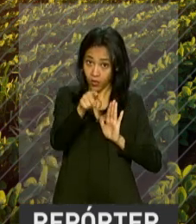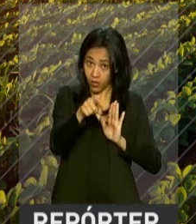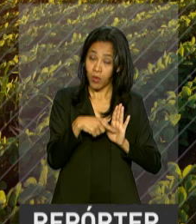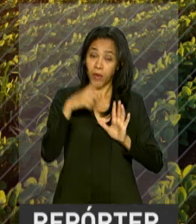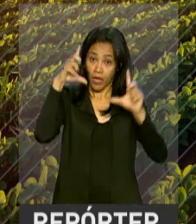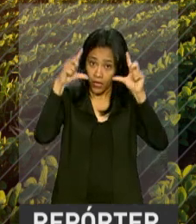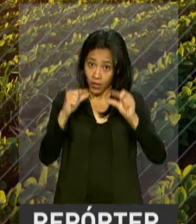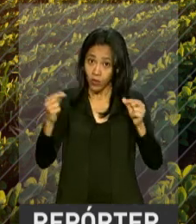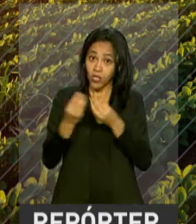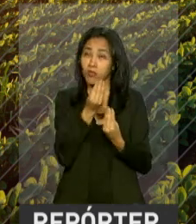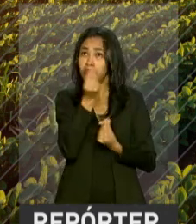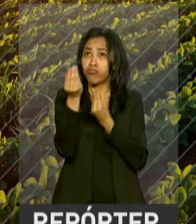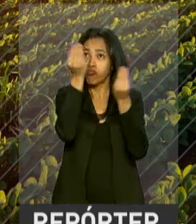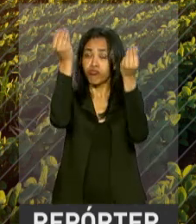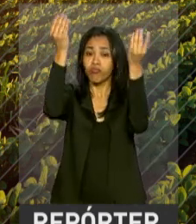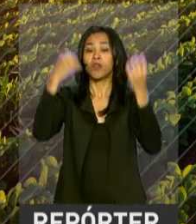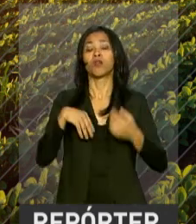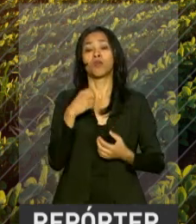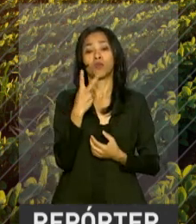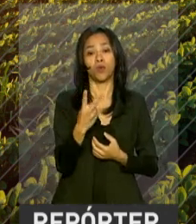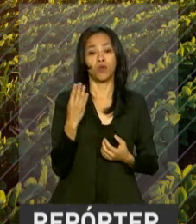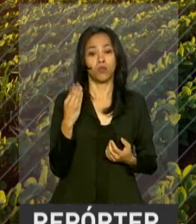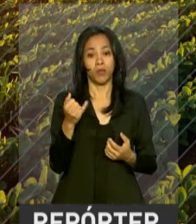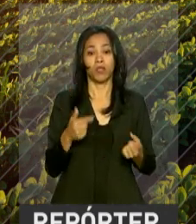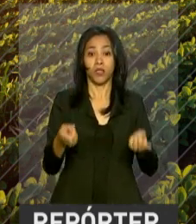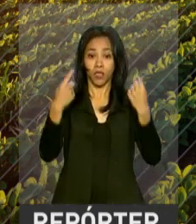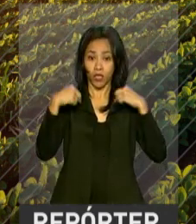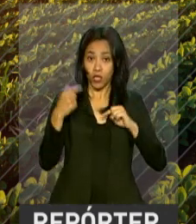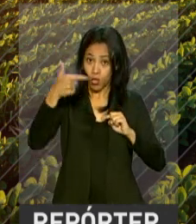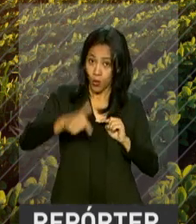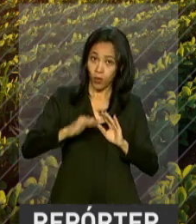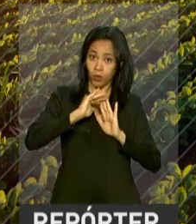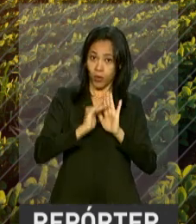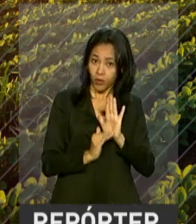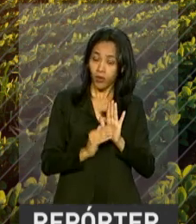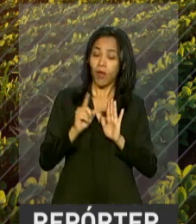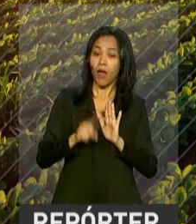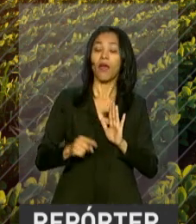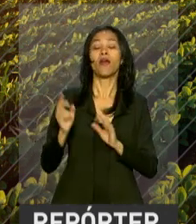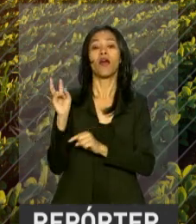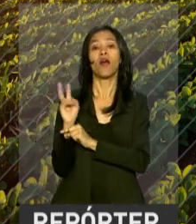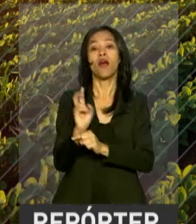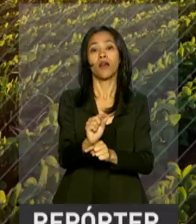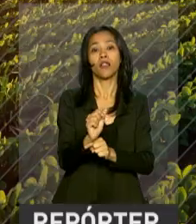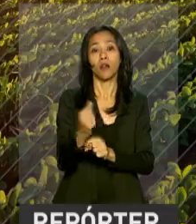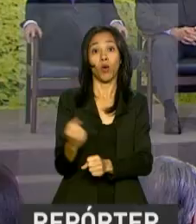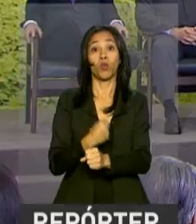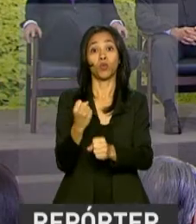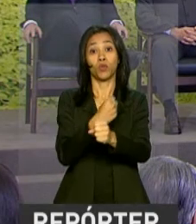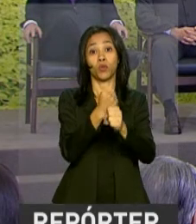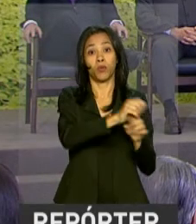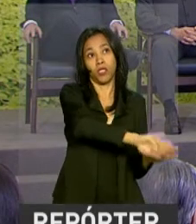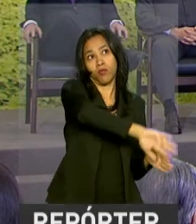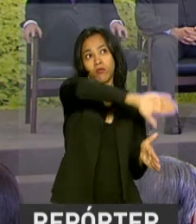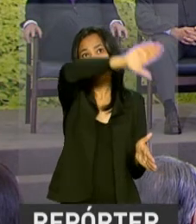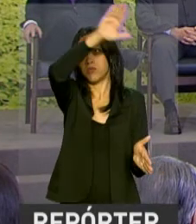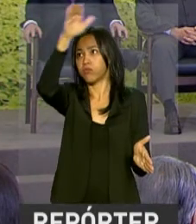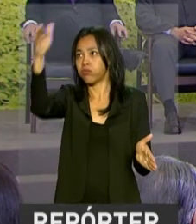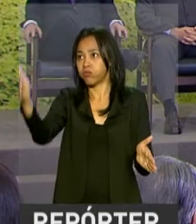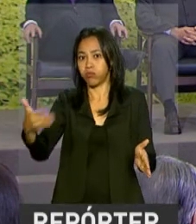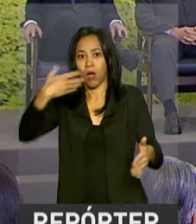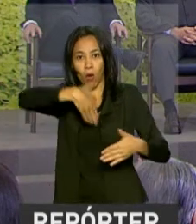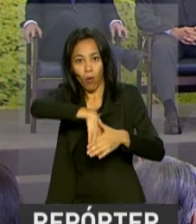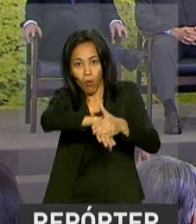com 2 bilhões de reais e o programa para financiar a construção de armazéns o volume dos recursos